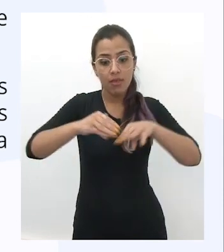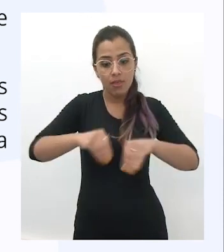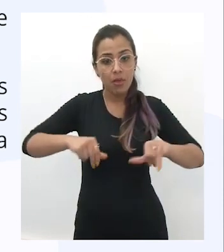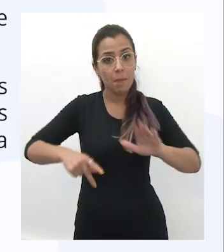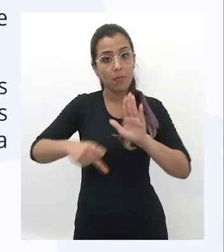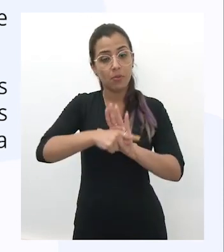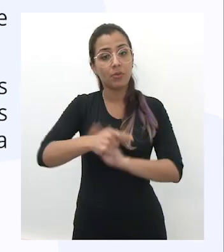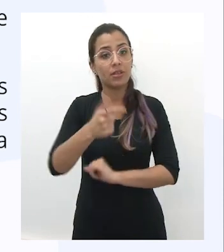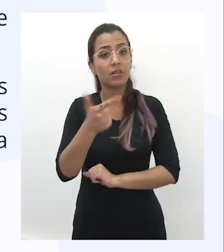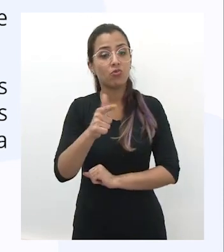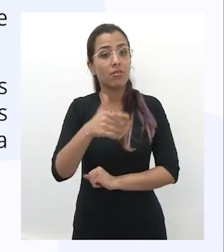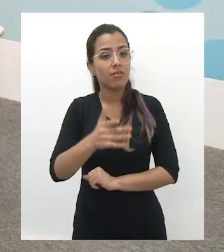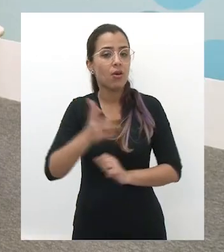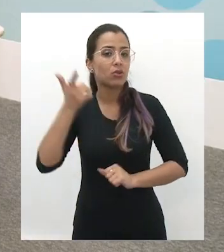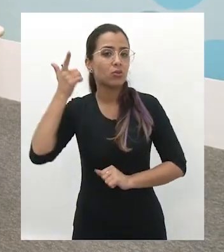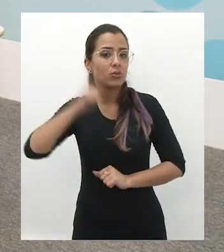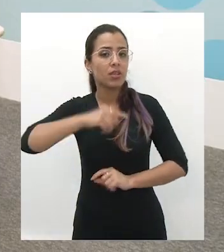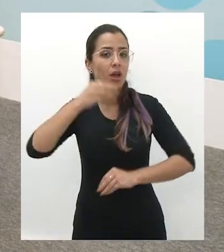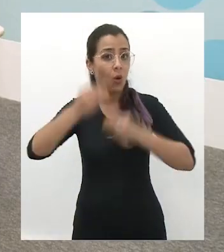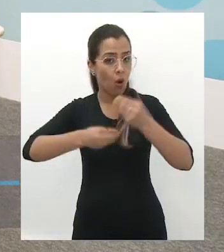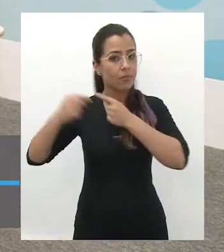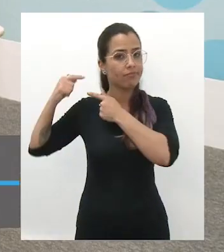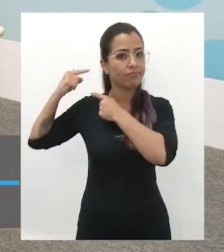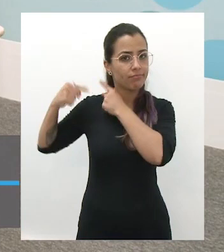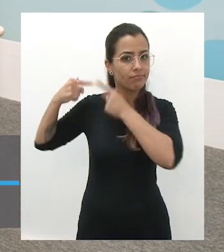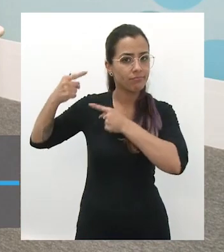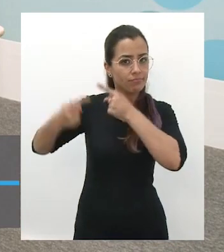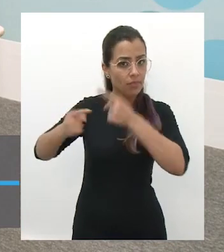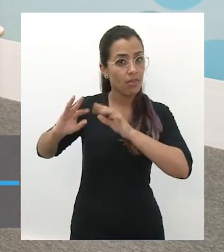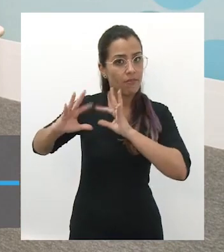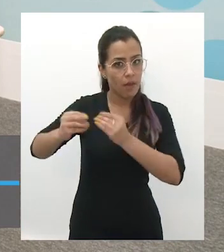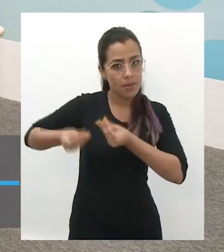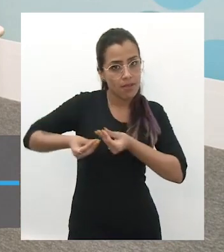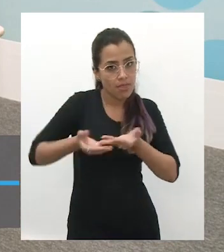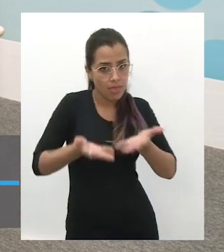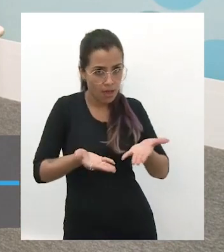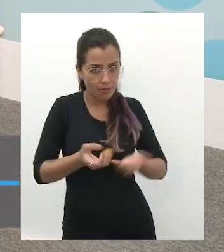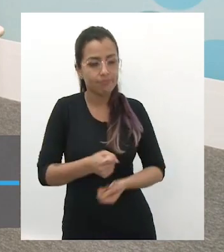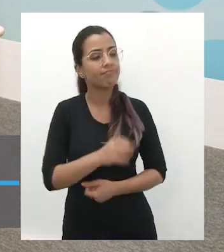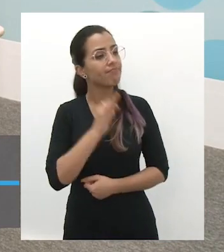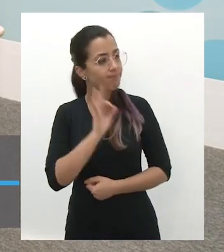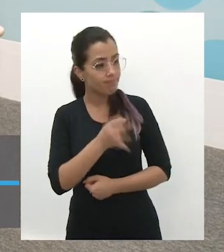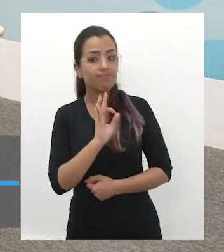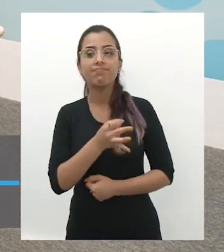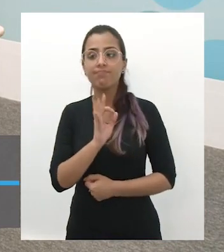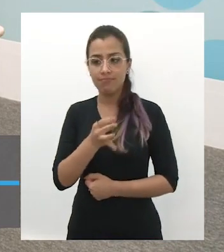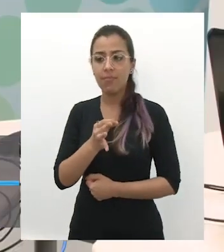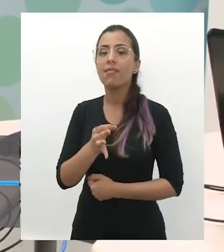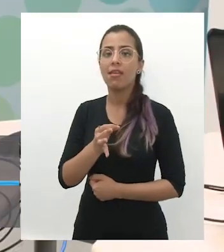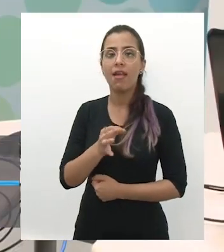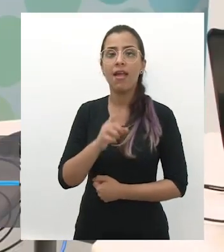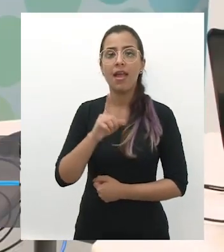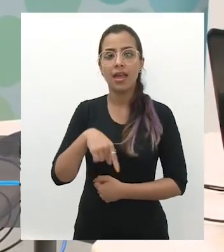ele era hereditário, não é, professora Luíse? Exatamente, esse vínculo ele era hereditário. Inclusive,